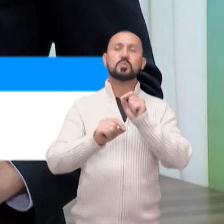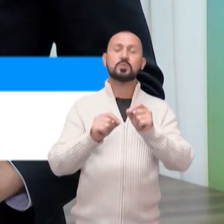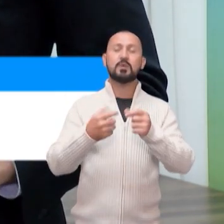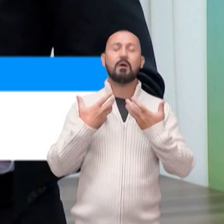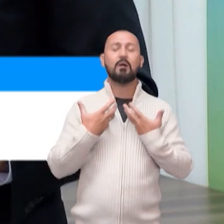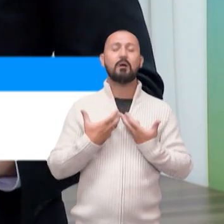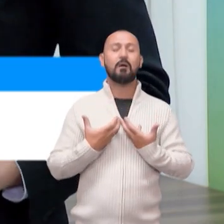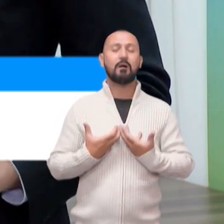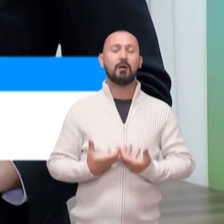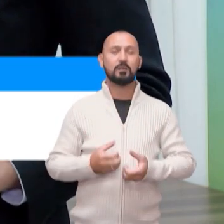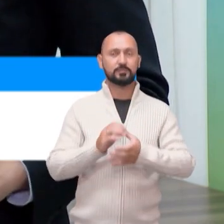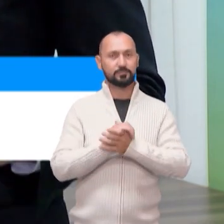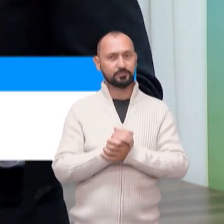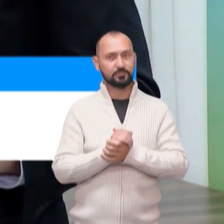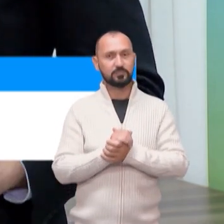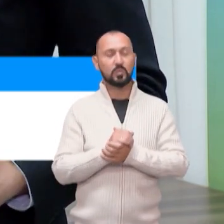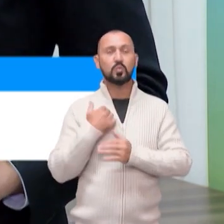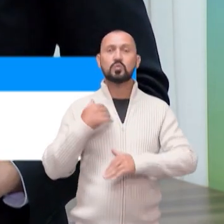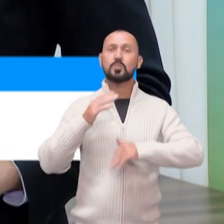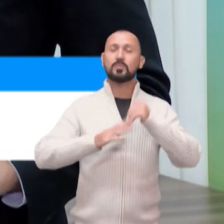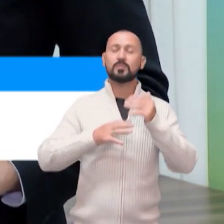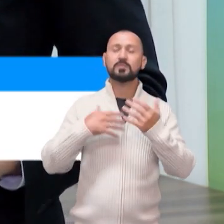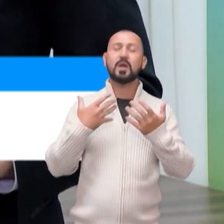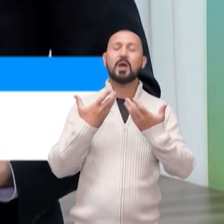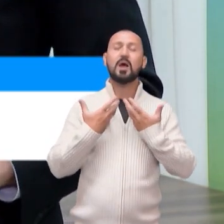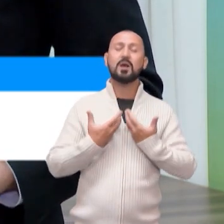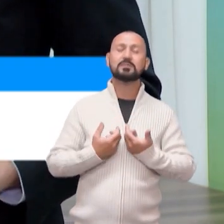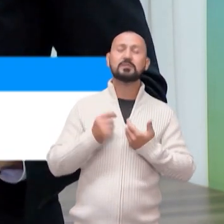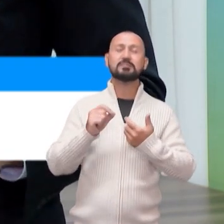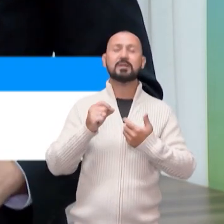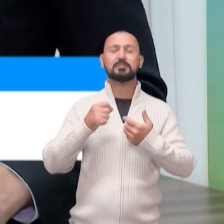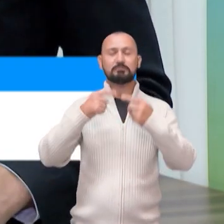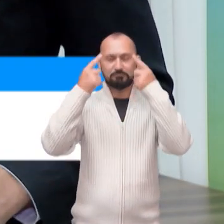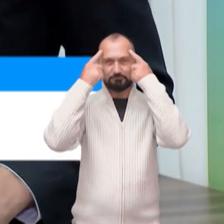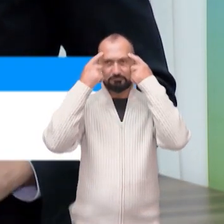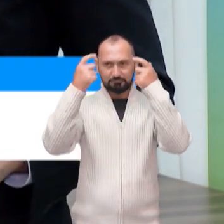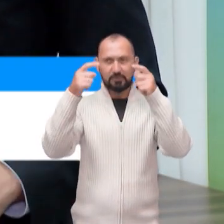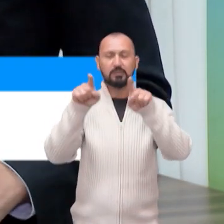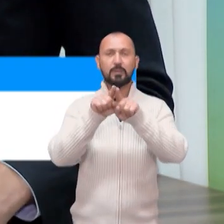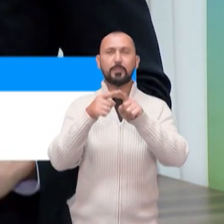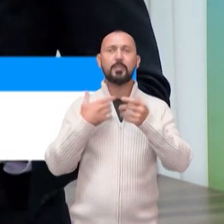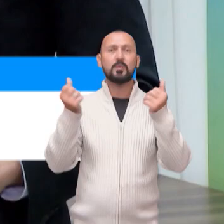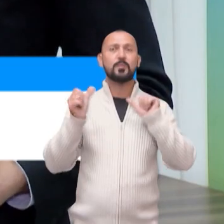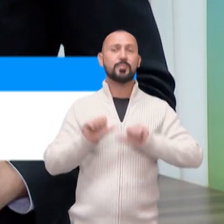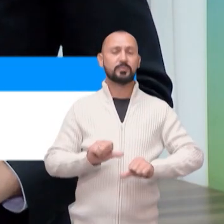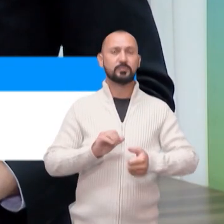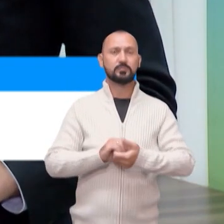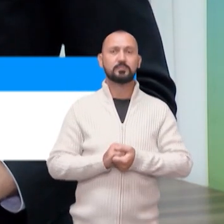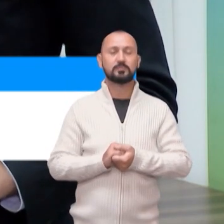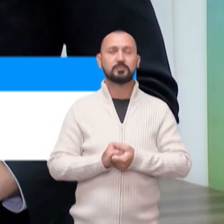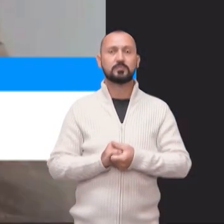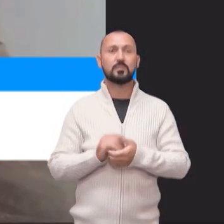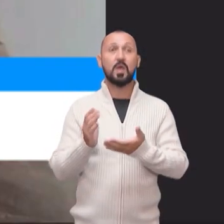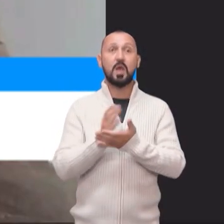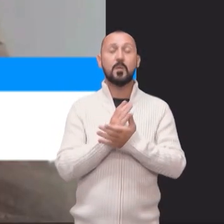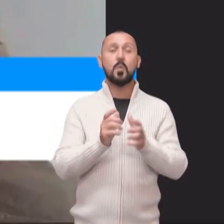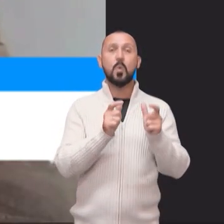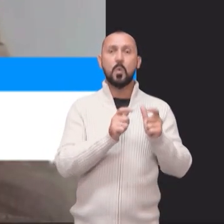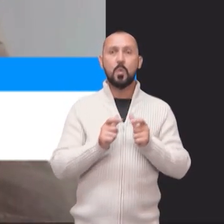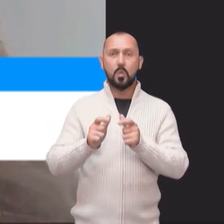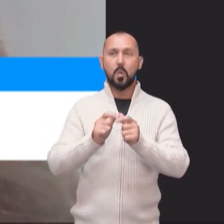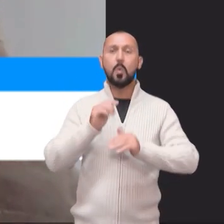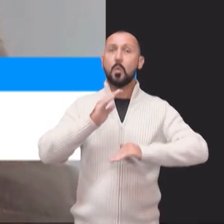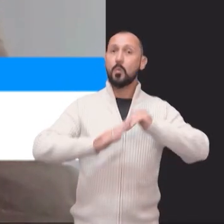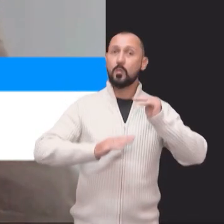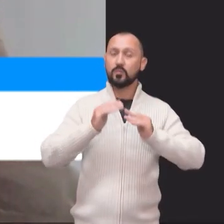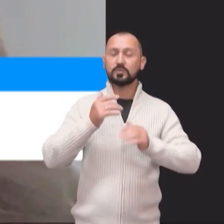sua equipe ao esgotamento, deixando os profissionais apáticos, cansados, estressados e desmotivados. Em muitos